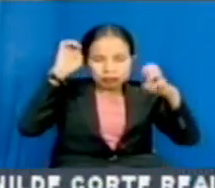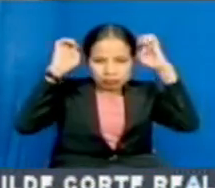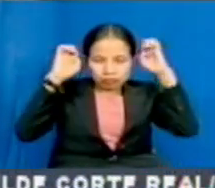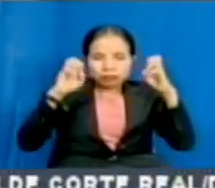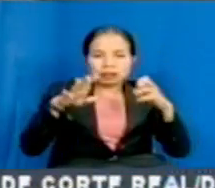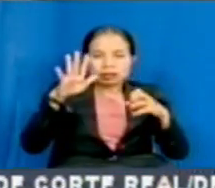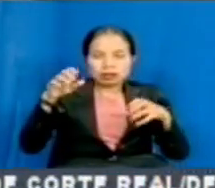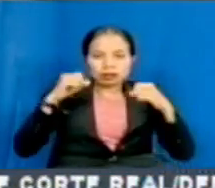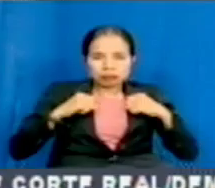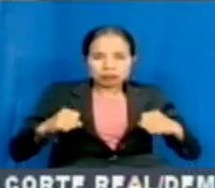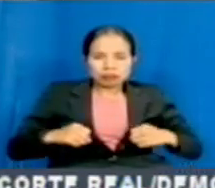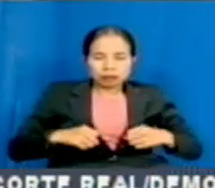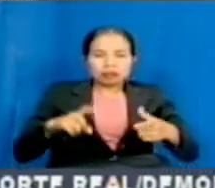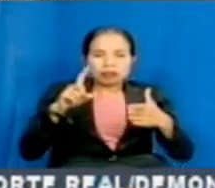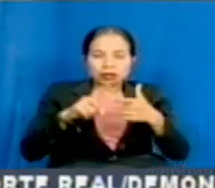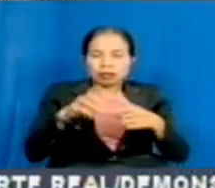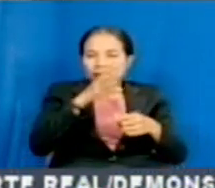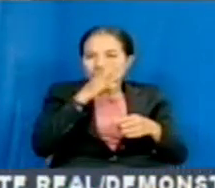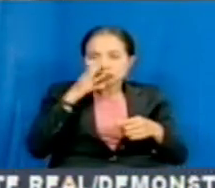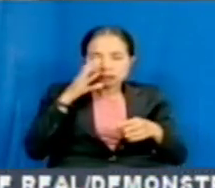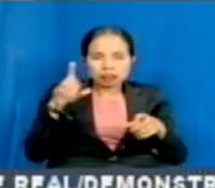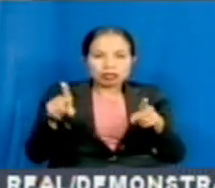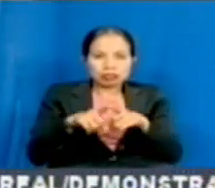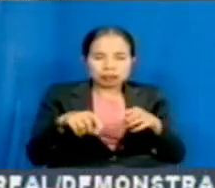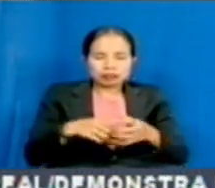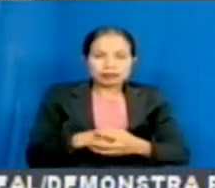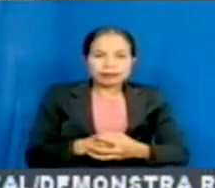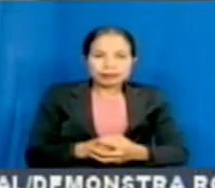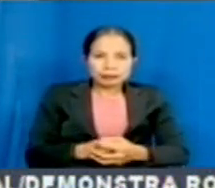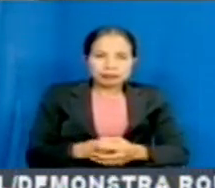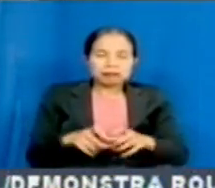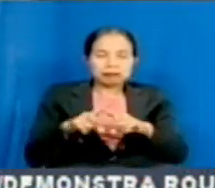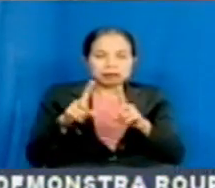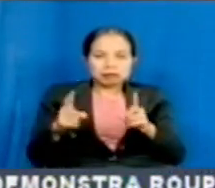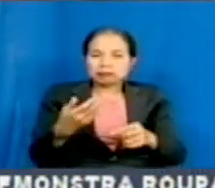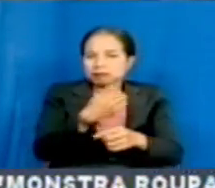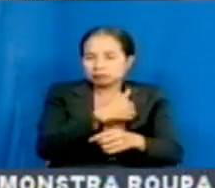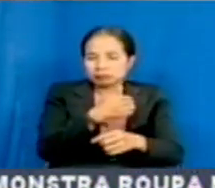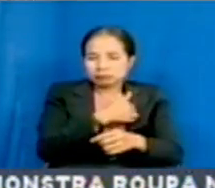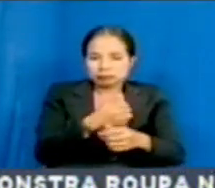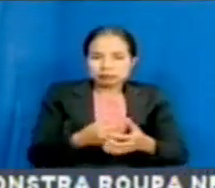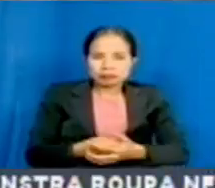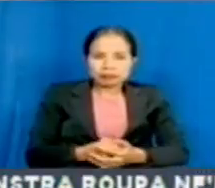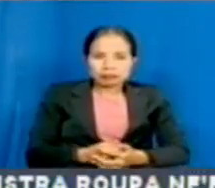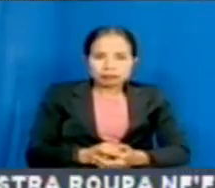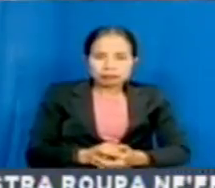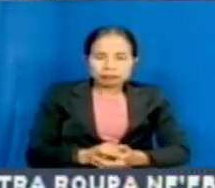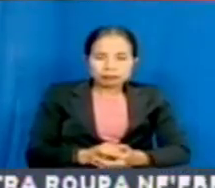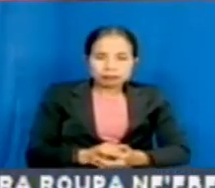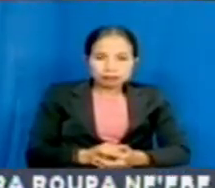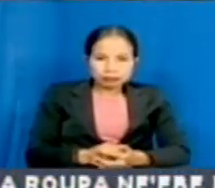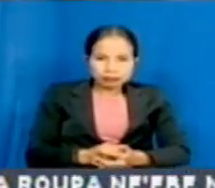saúde. Depois, tua irmã, agricultura. A nessa, sistemática. Mas ida, né? Ita cidade proporciona.